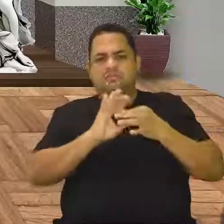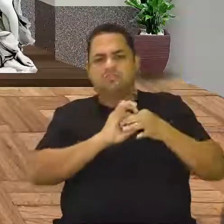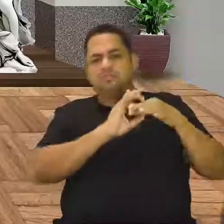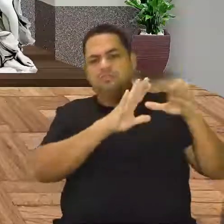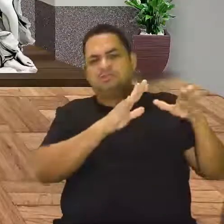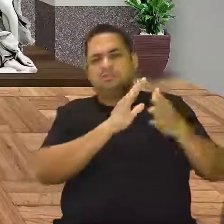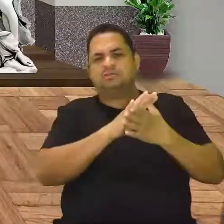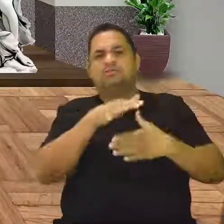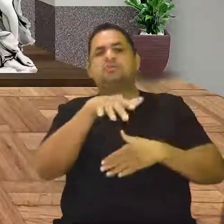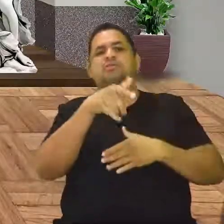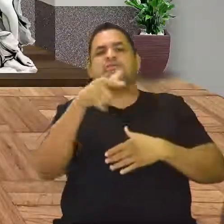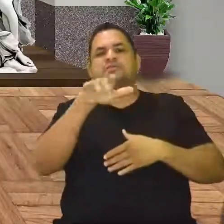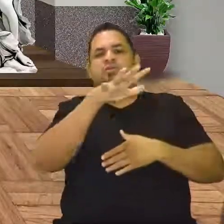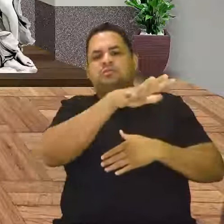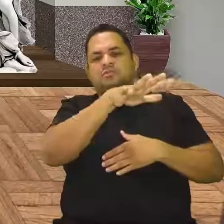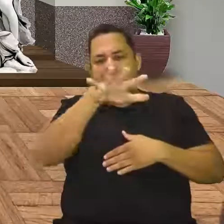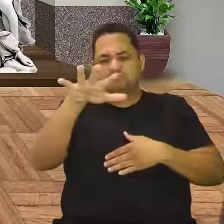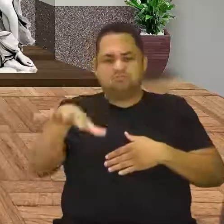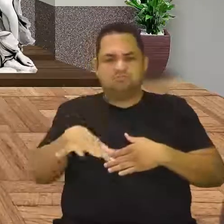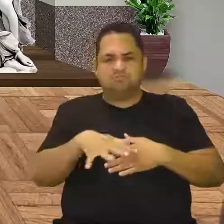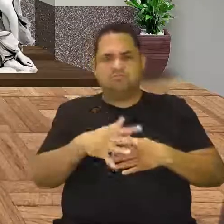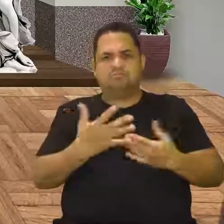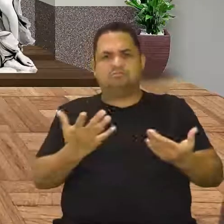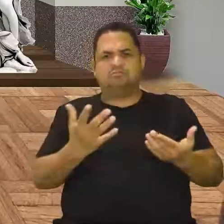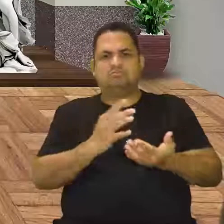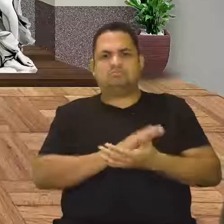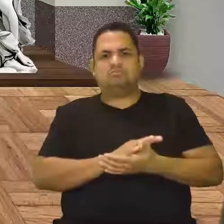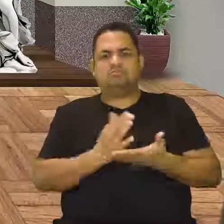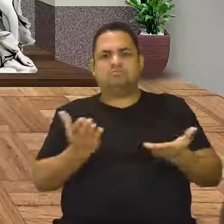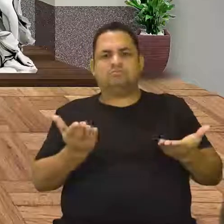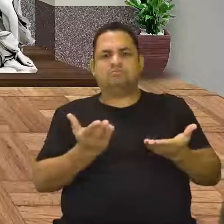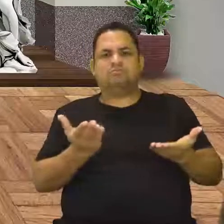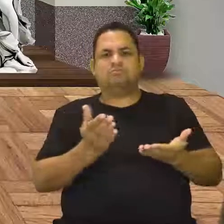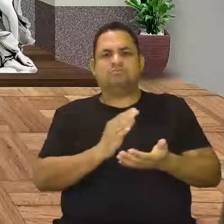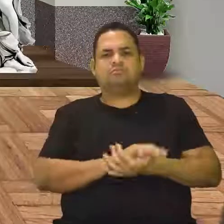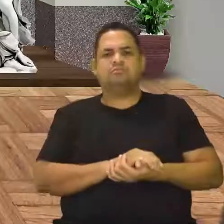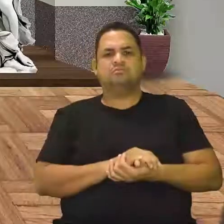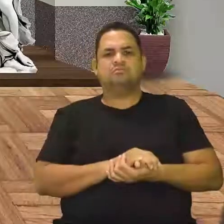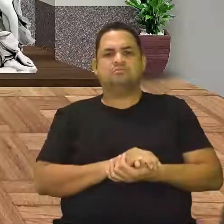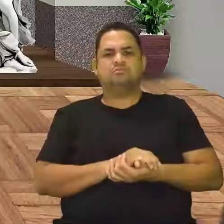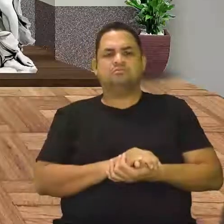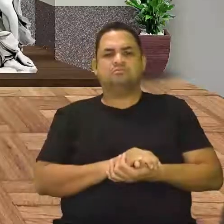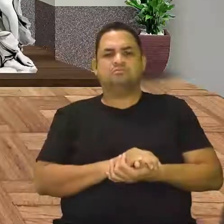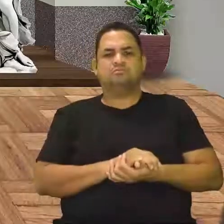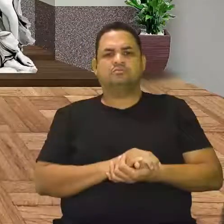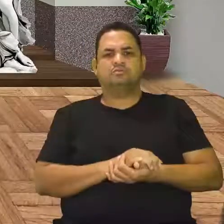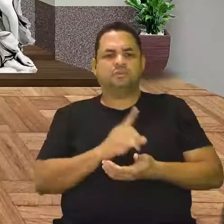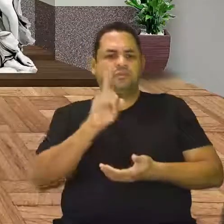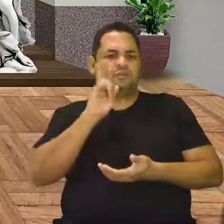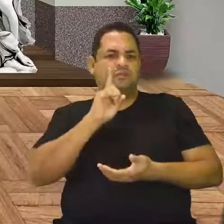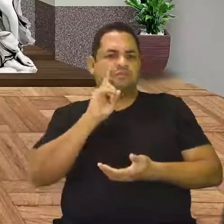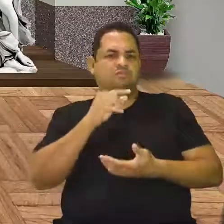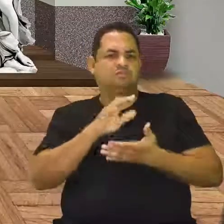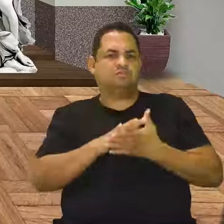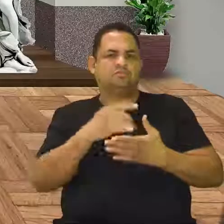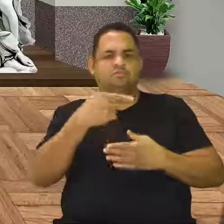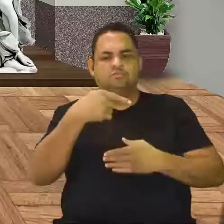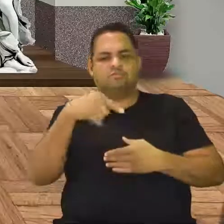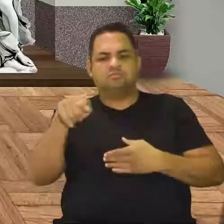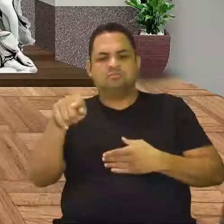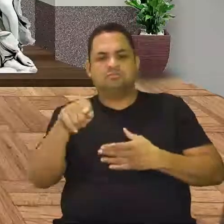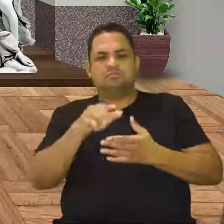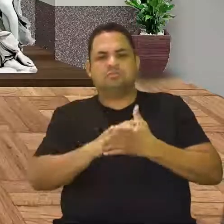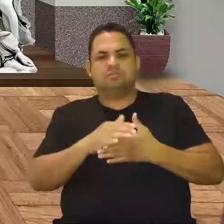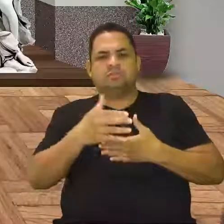abandonado em outras áreas tá ó recentemente Nós estamos vendo aí hoje Estados Unidos saindo